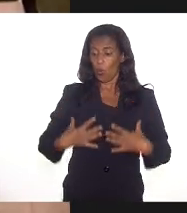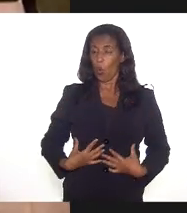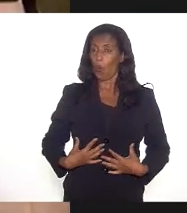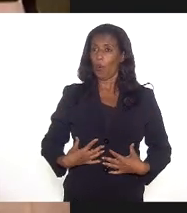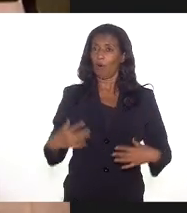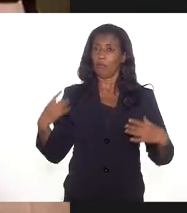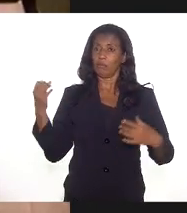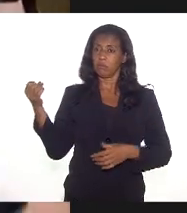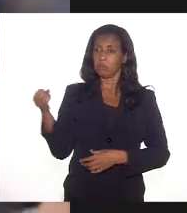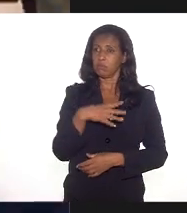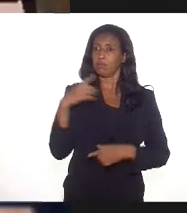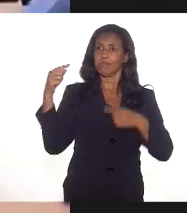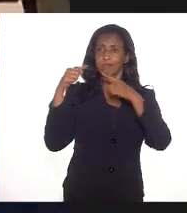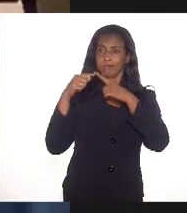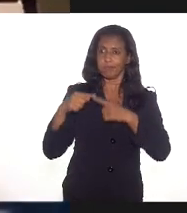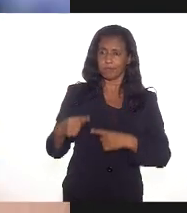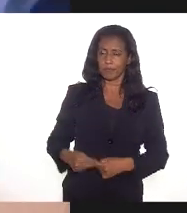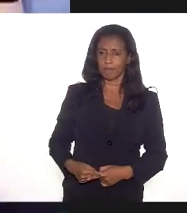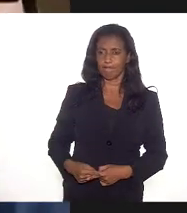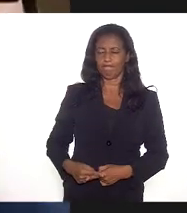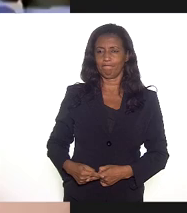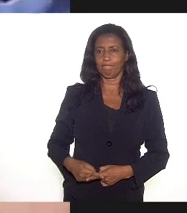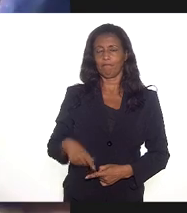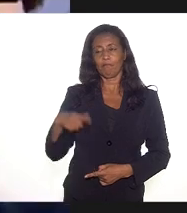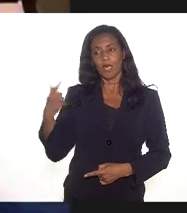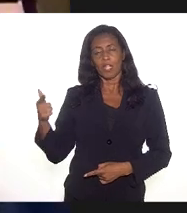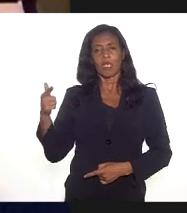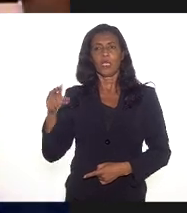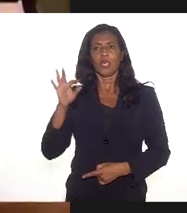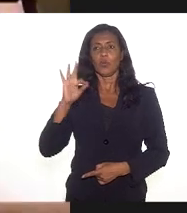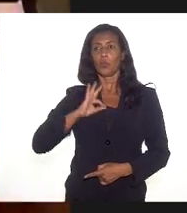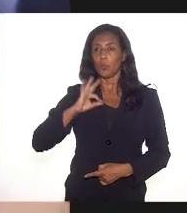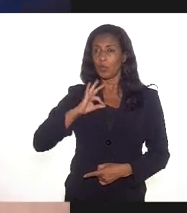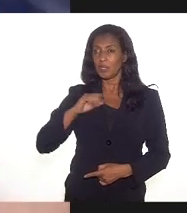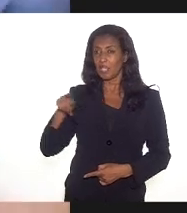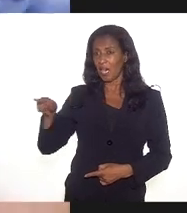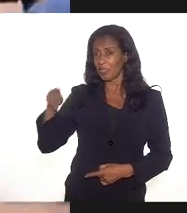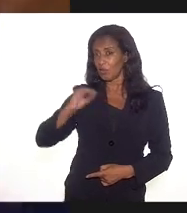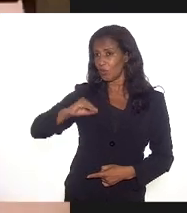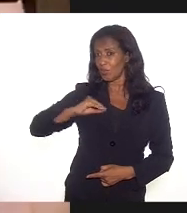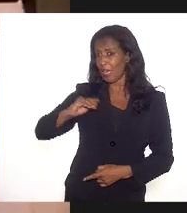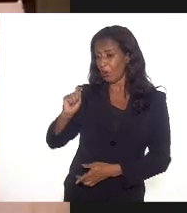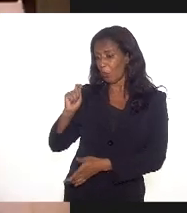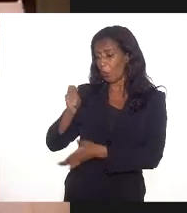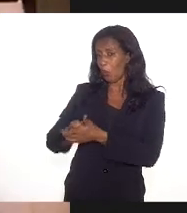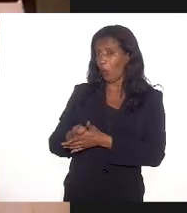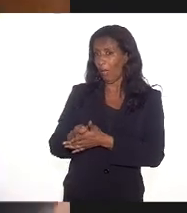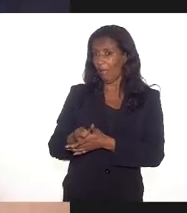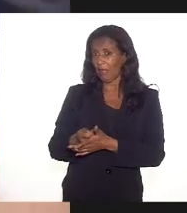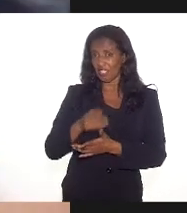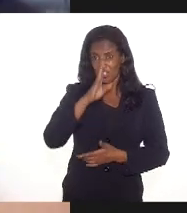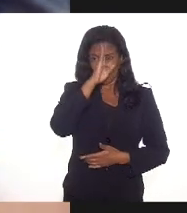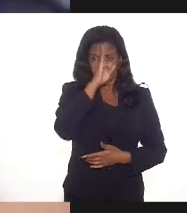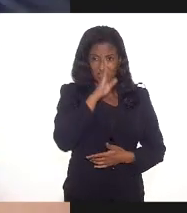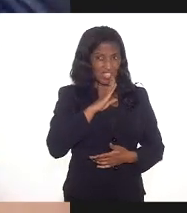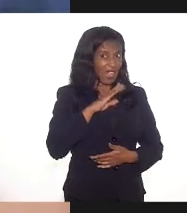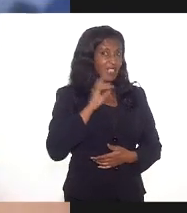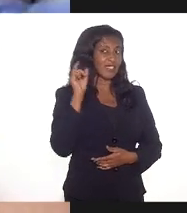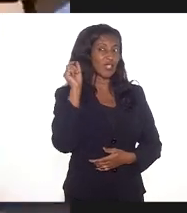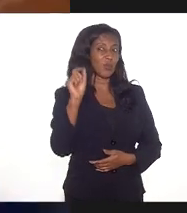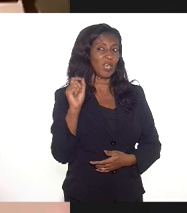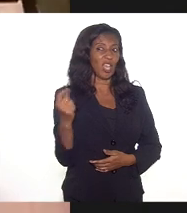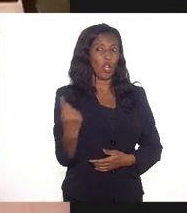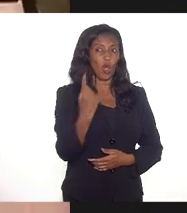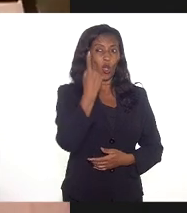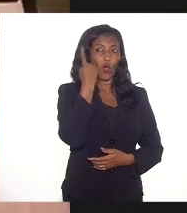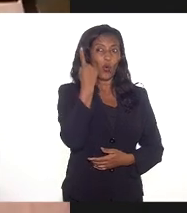pouco. E os policiais da ponta, os praças, têm que comprar seu fardamento, porque o que é dado pela Polícia Militar é apenas uma